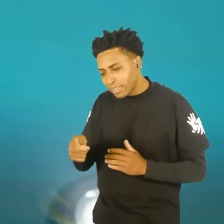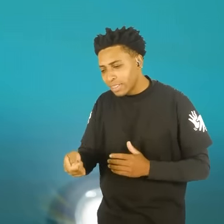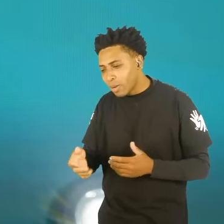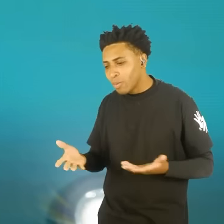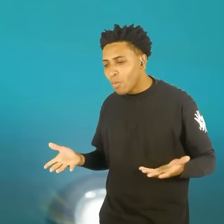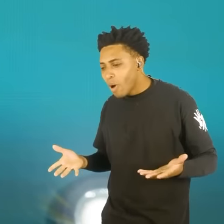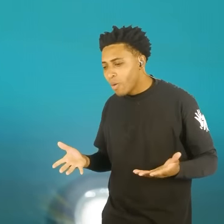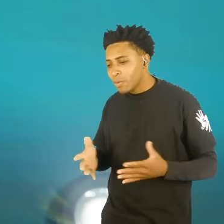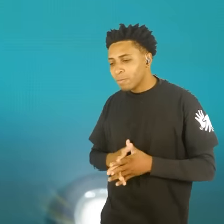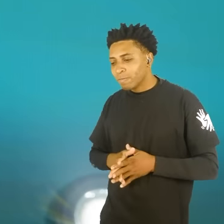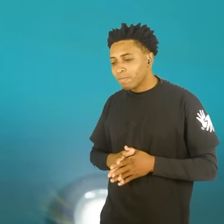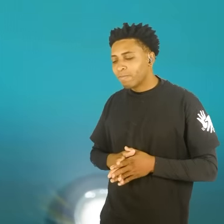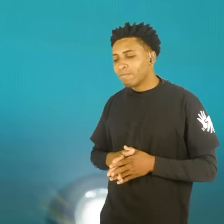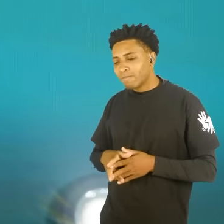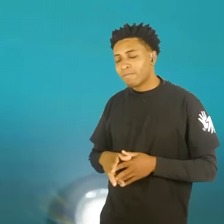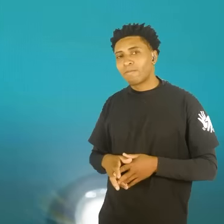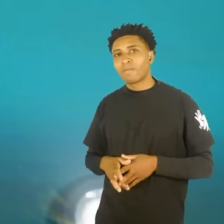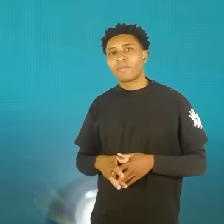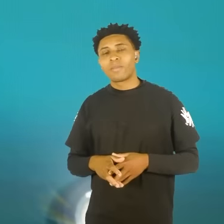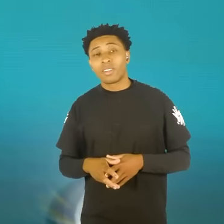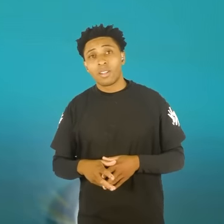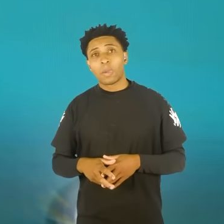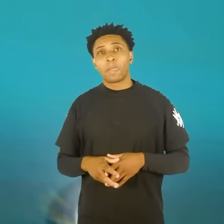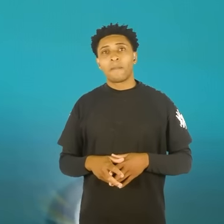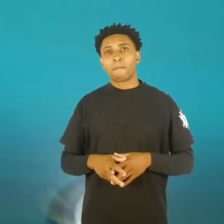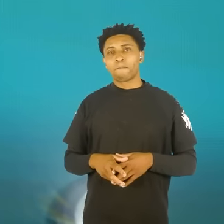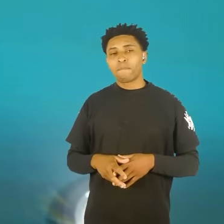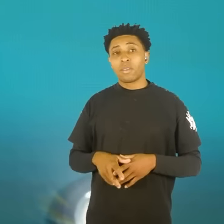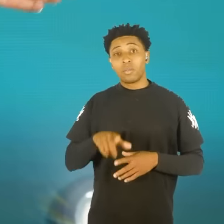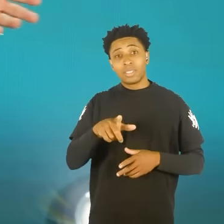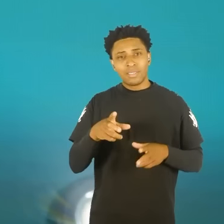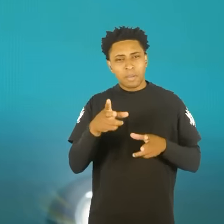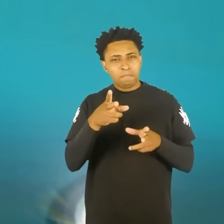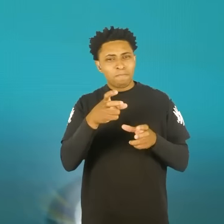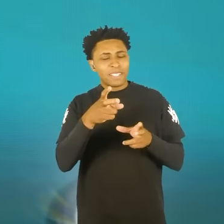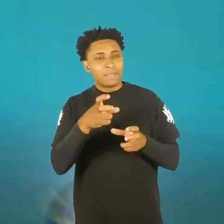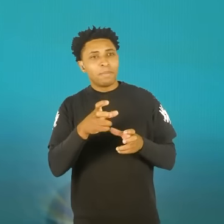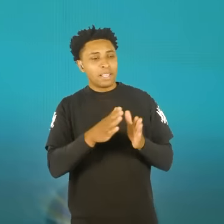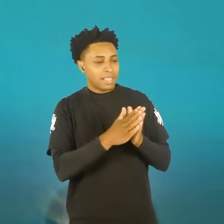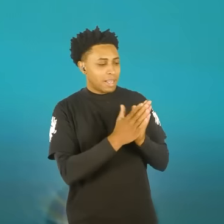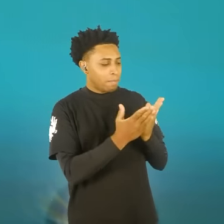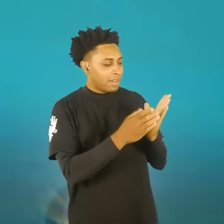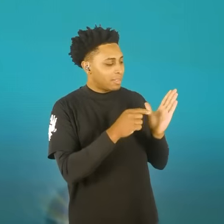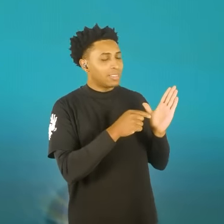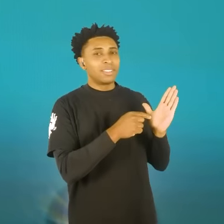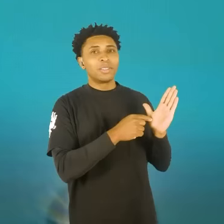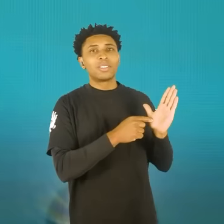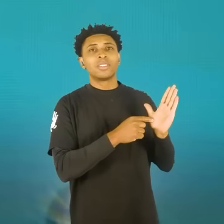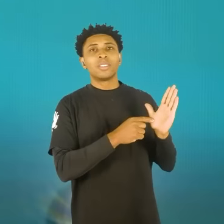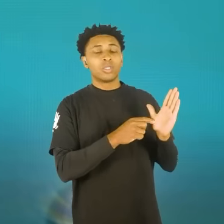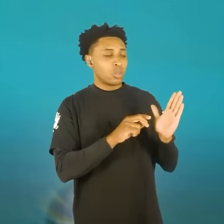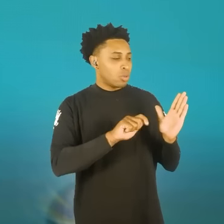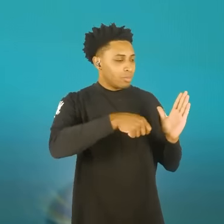expectativa que a mãe e o pai têm sobre aquele filho. Você vai ver isso ao longo de toda a Bíblia. Os nomes